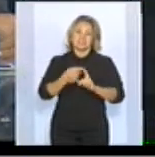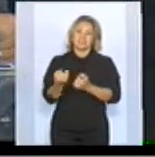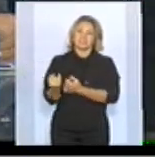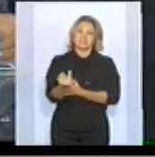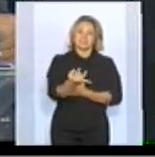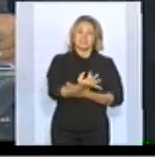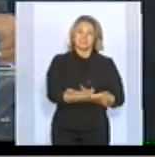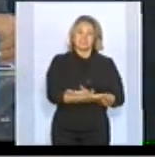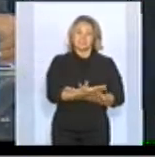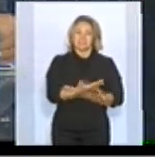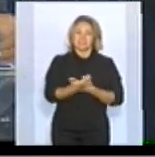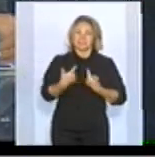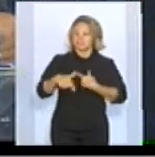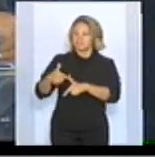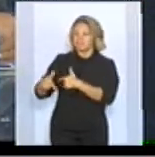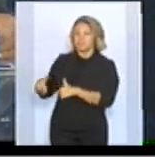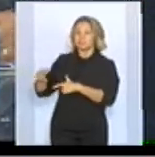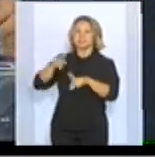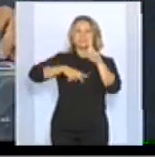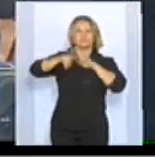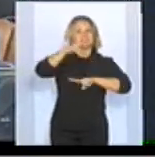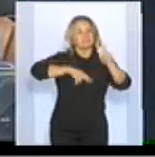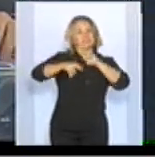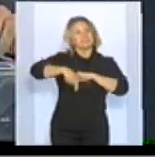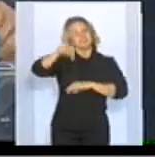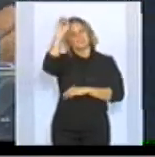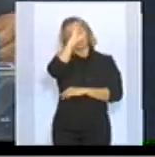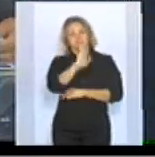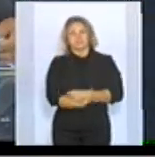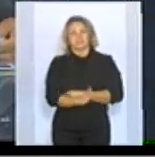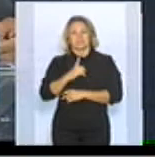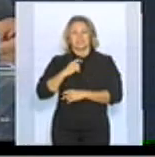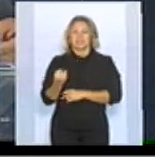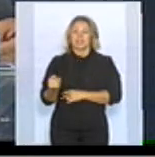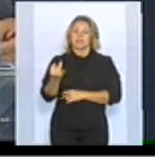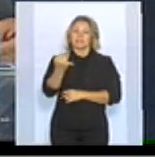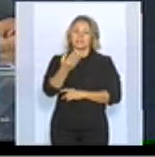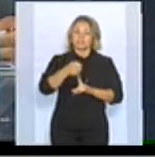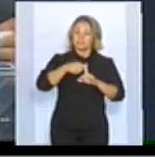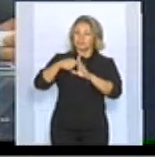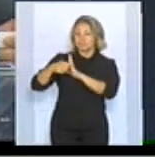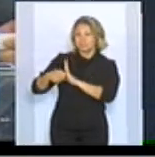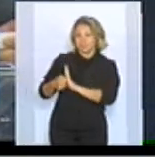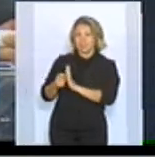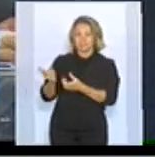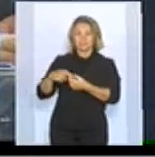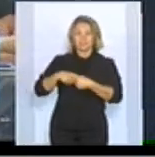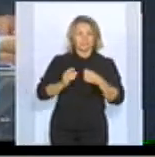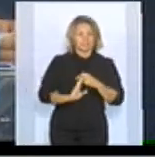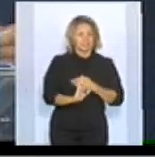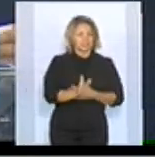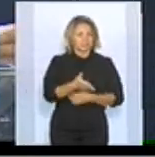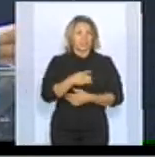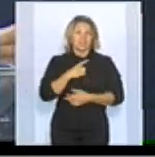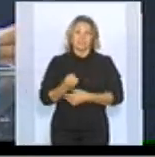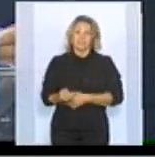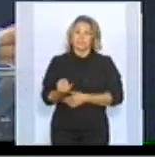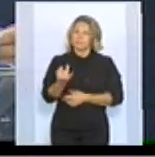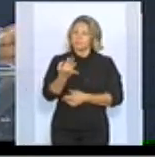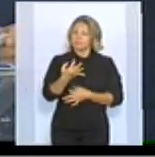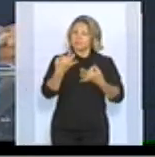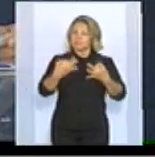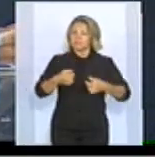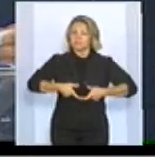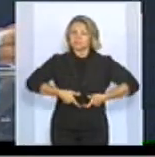obras audiovisuais brasileiras veiculadas, a quantidade média mensal de obras brasileiras veiculadas. Há um número muito significativo